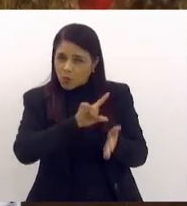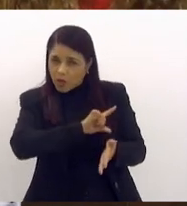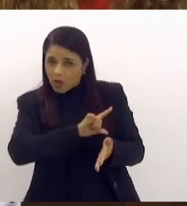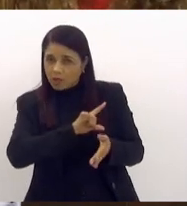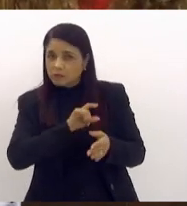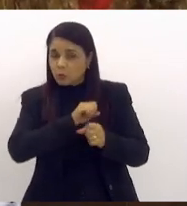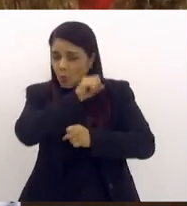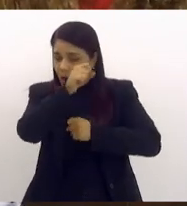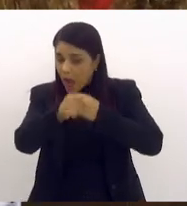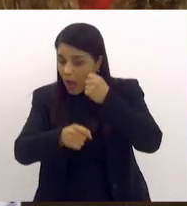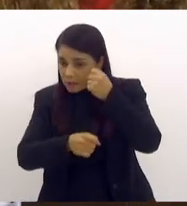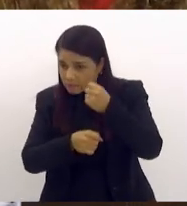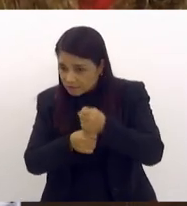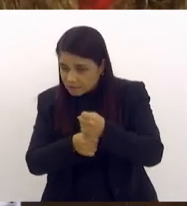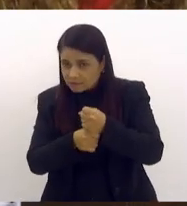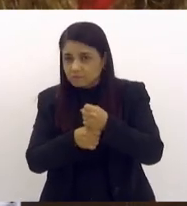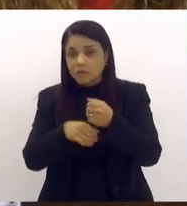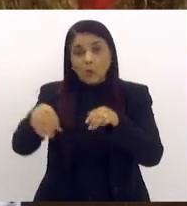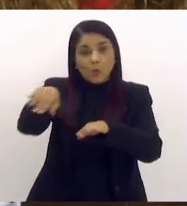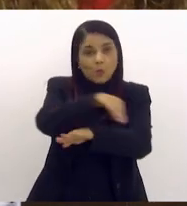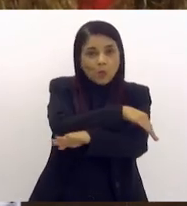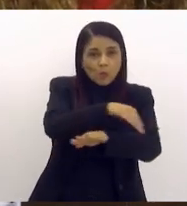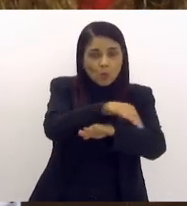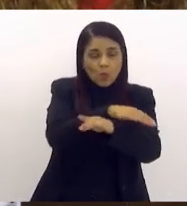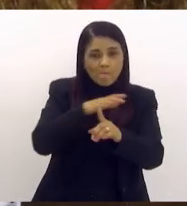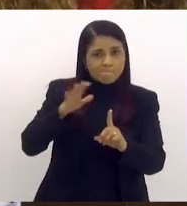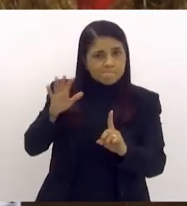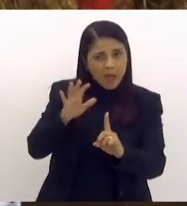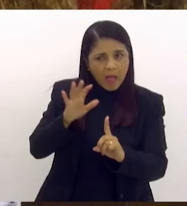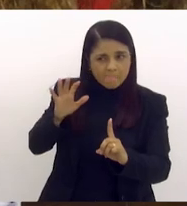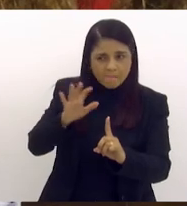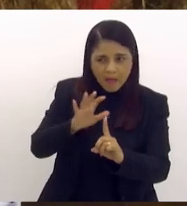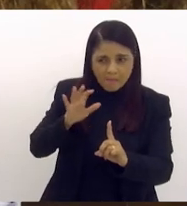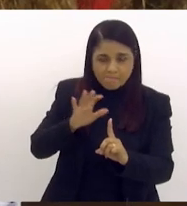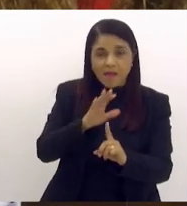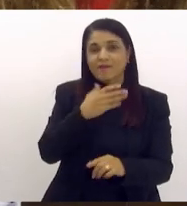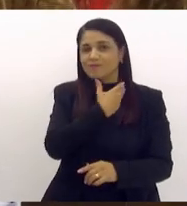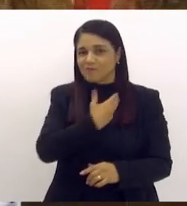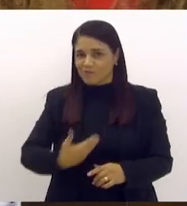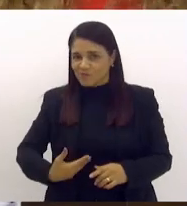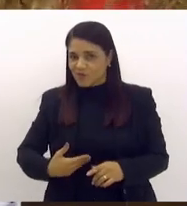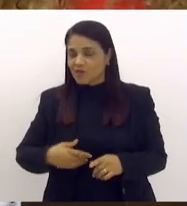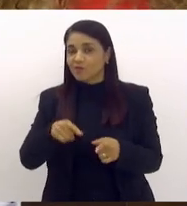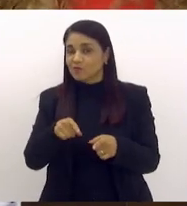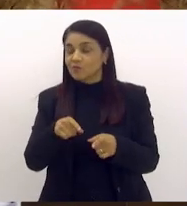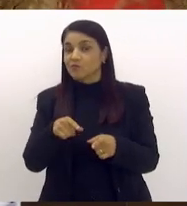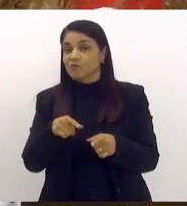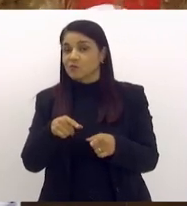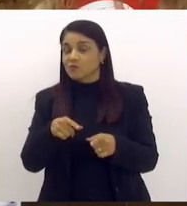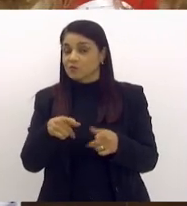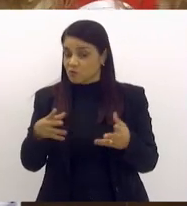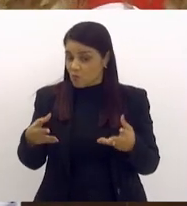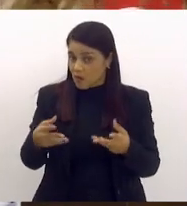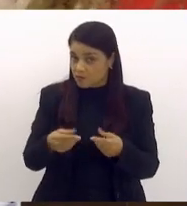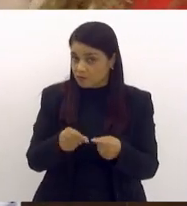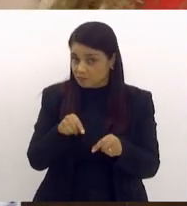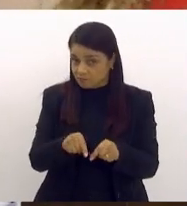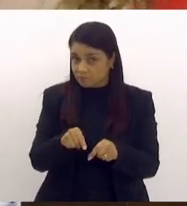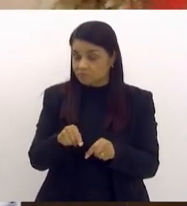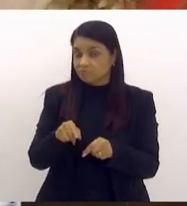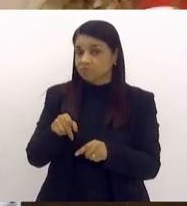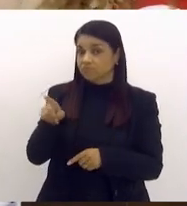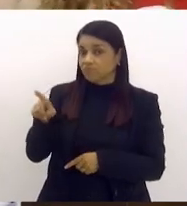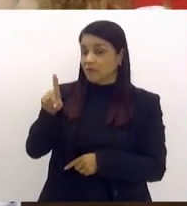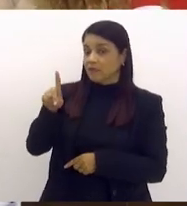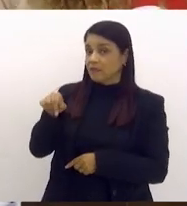pro ano que vem para ir às ruas para fazer a pressão no governo Porque se é um governo de grande coalizão como David disse nossa tarefa